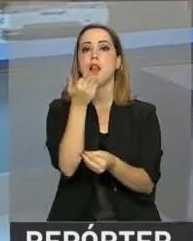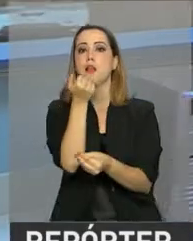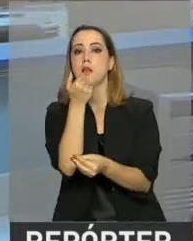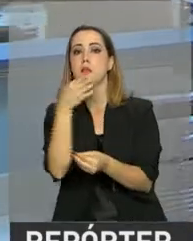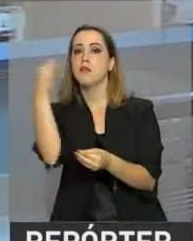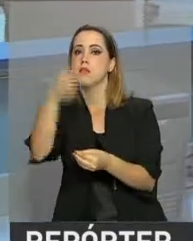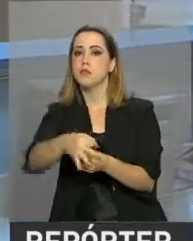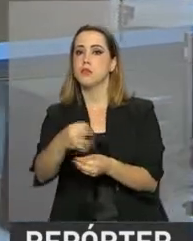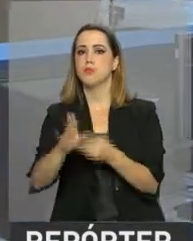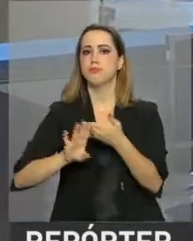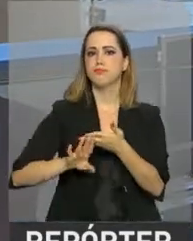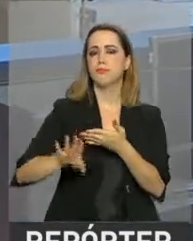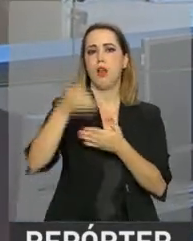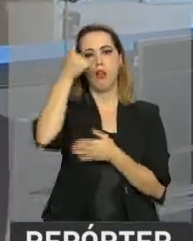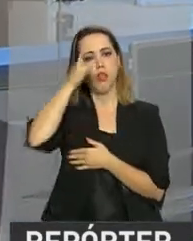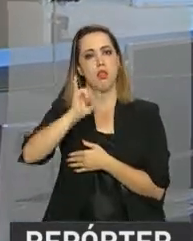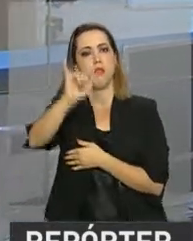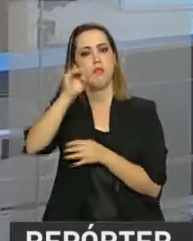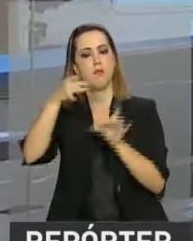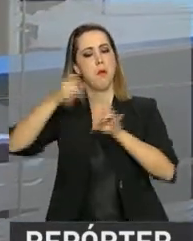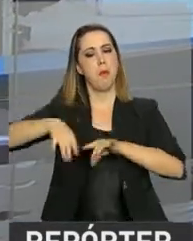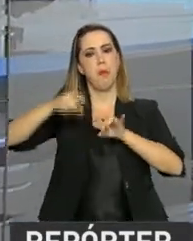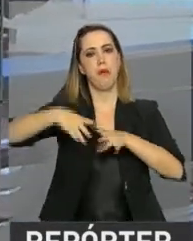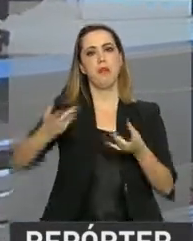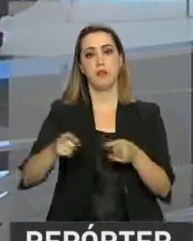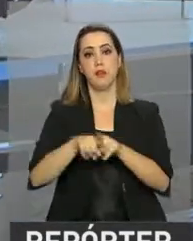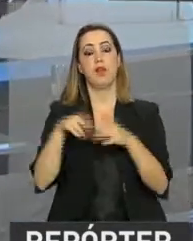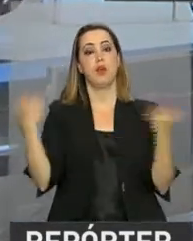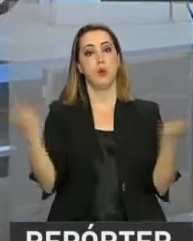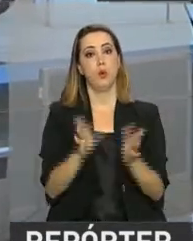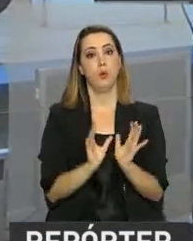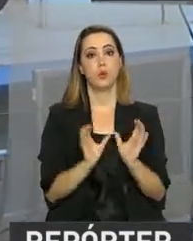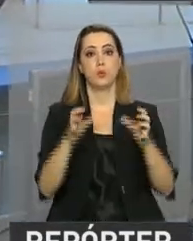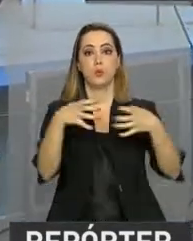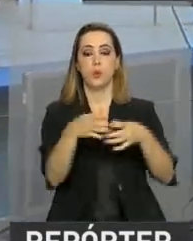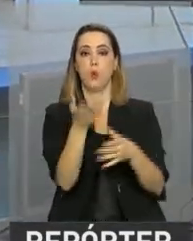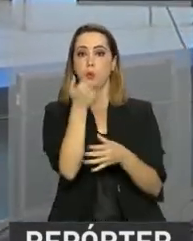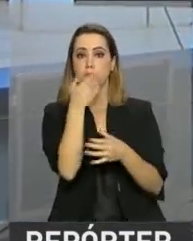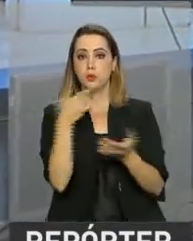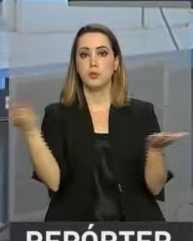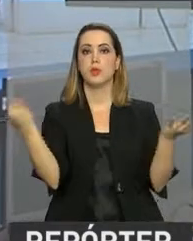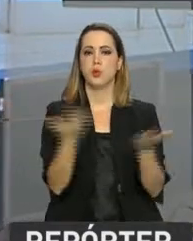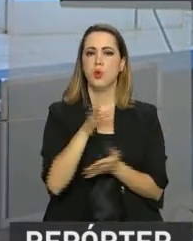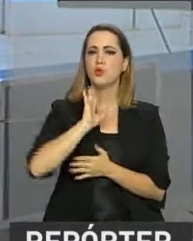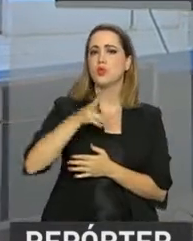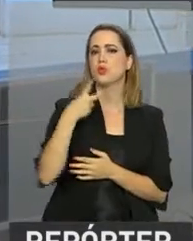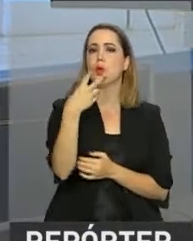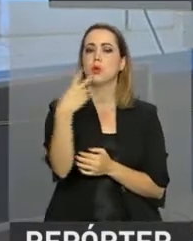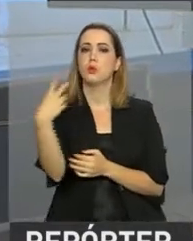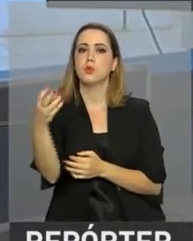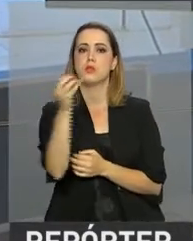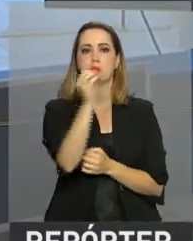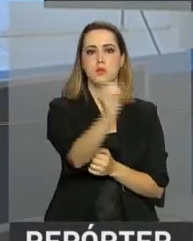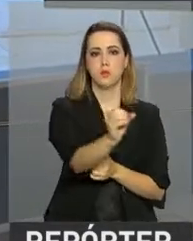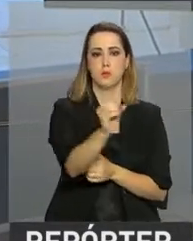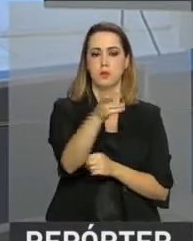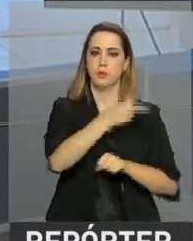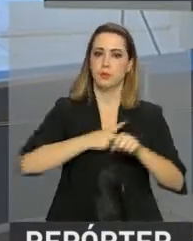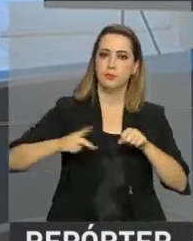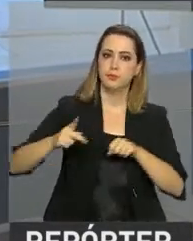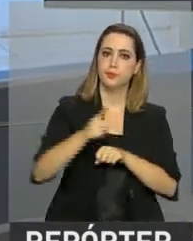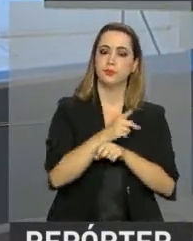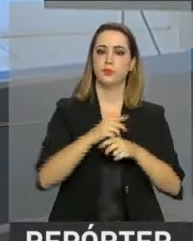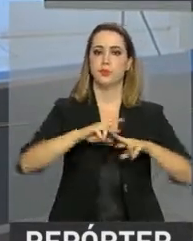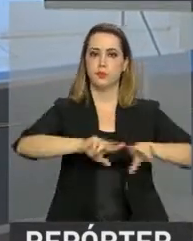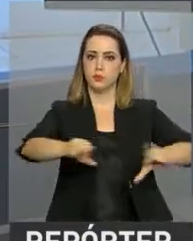e evitar desperdícios objetivos dos bancos de alimentos hoje já são mais de 220 bancos